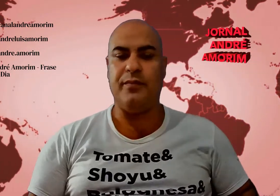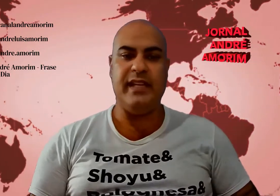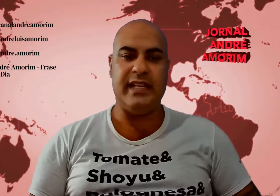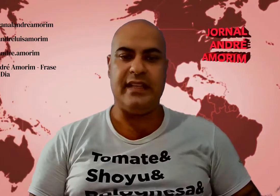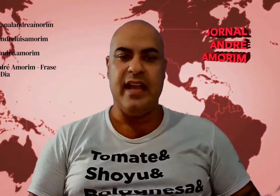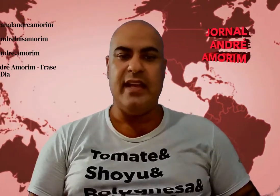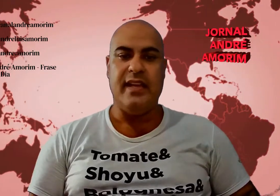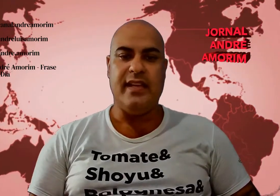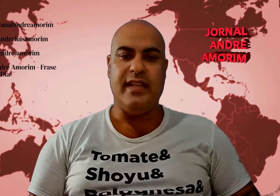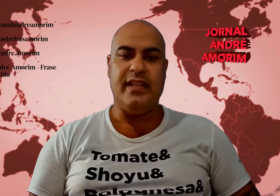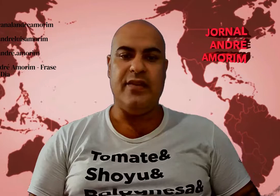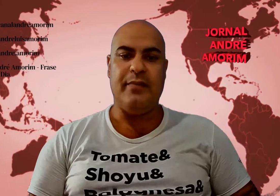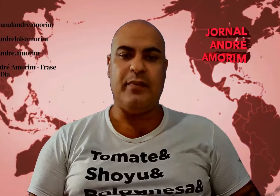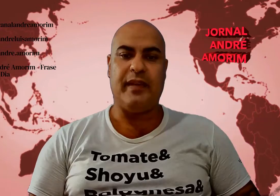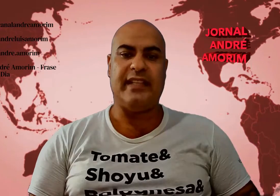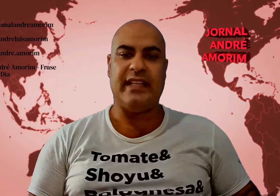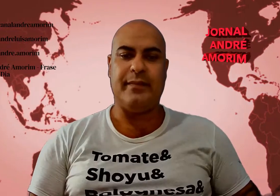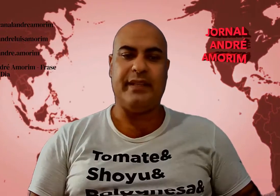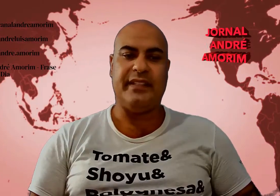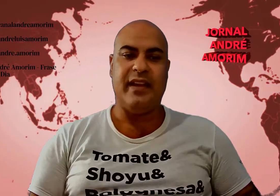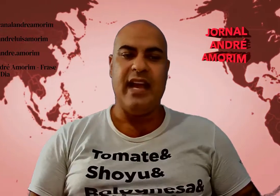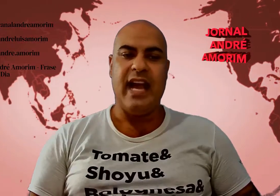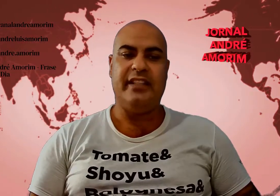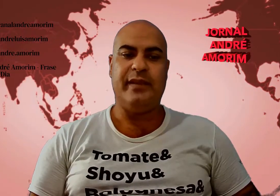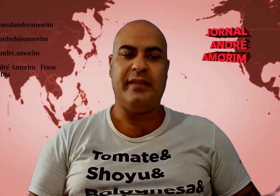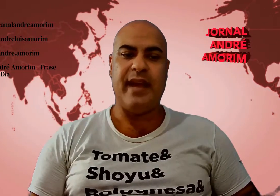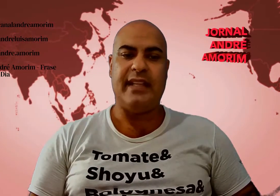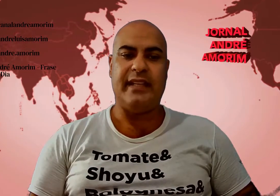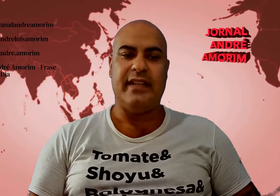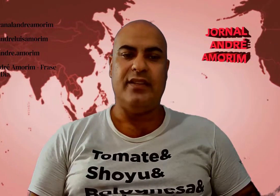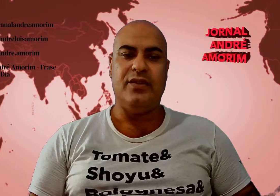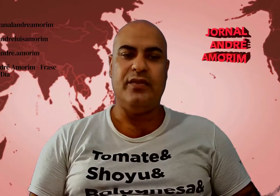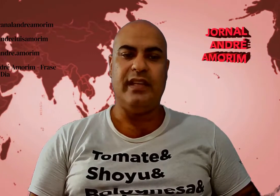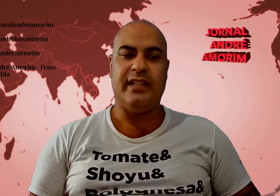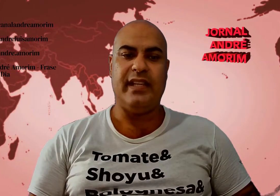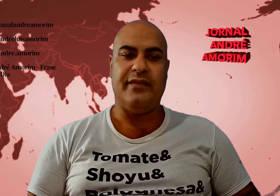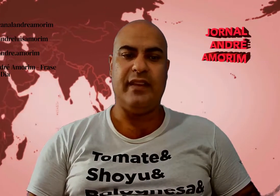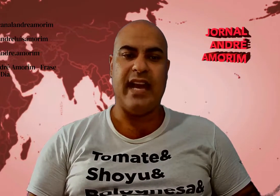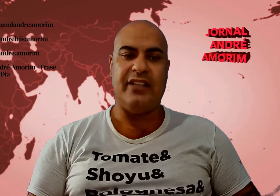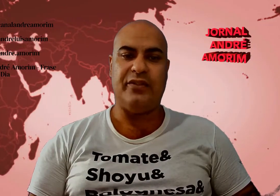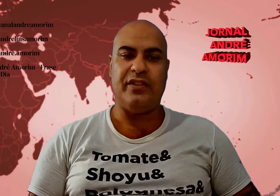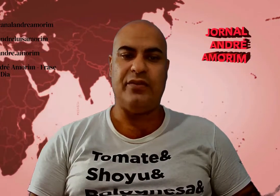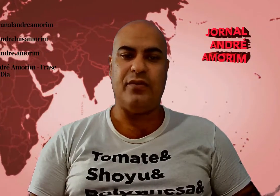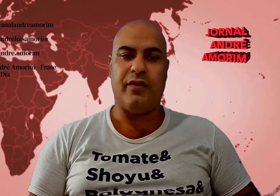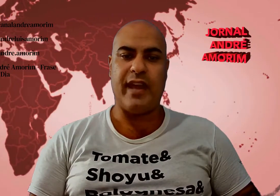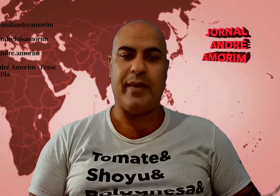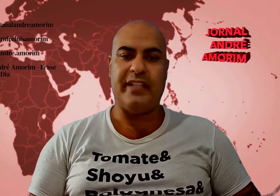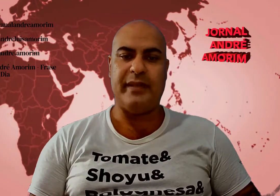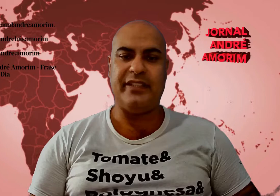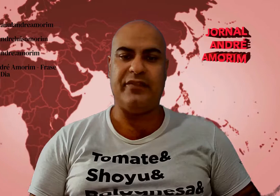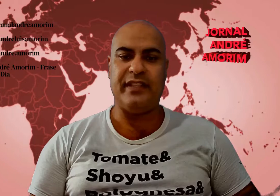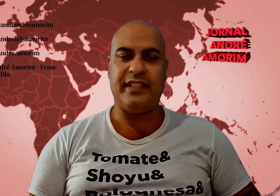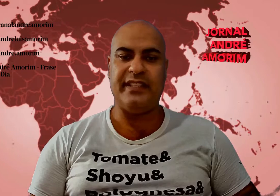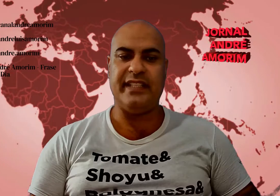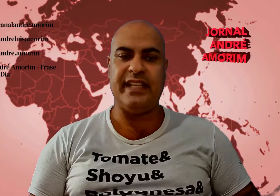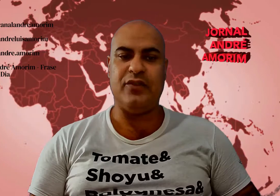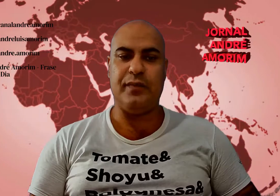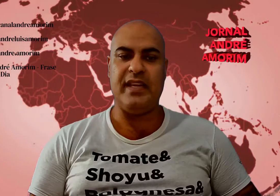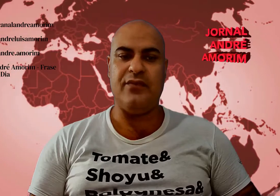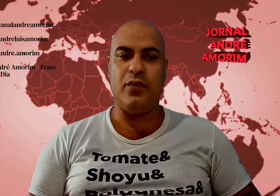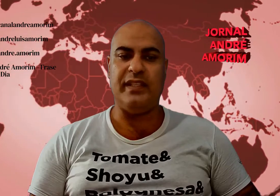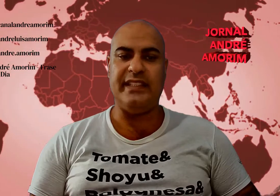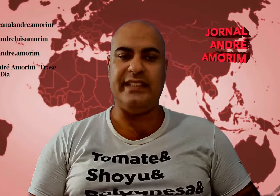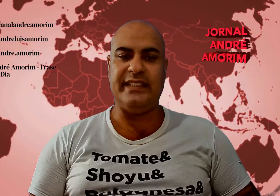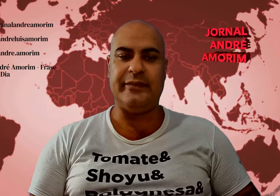software para a Dominion e que não é proprietária da empresa. A Smartmatic nunca teve ações ou qualquer participação financeira